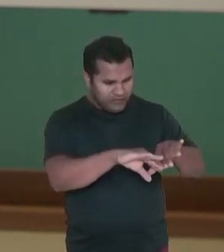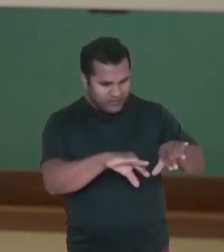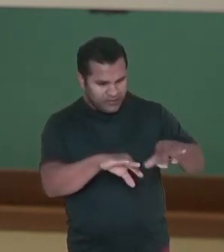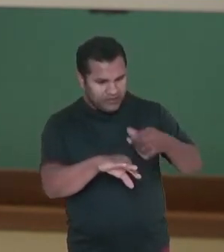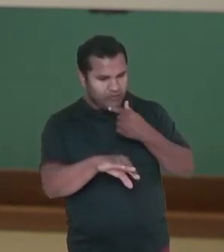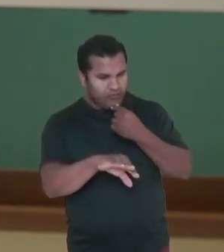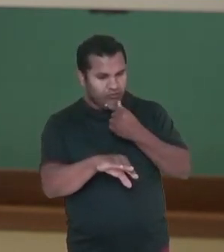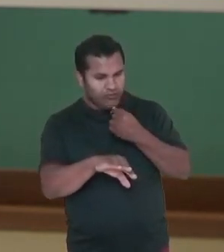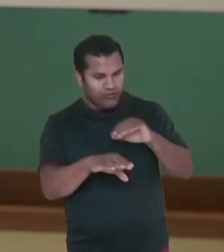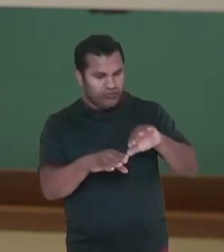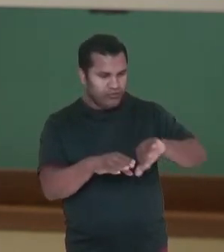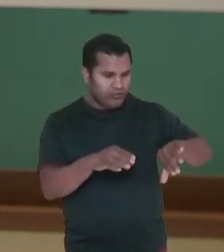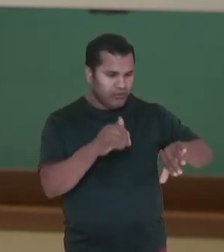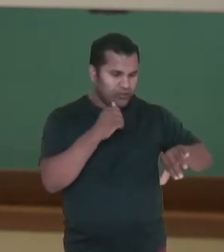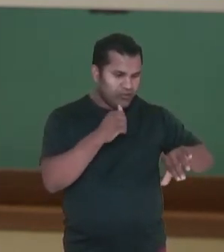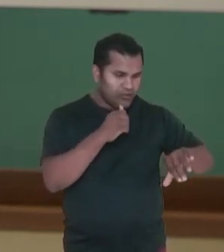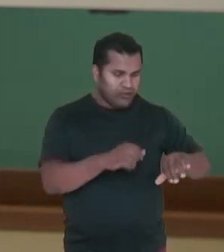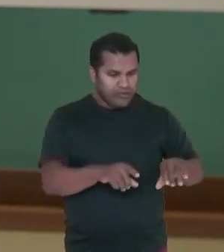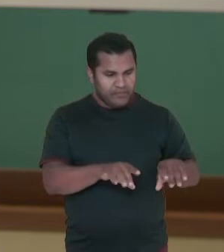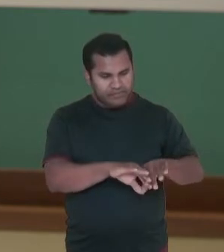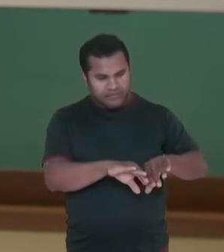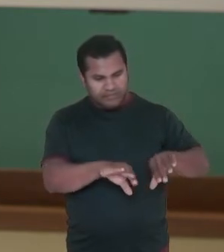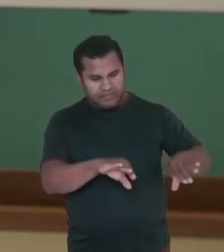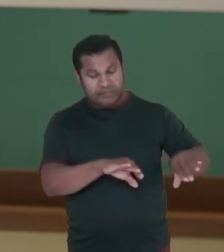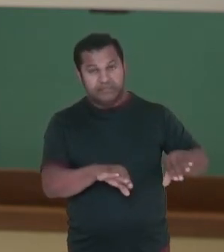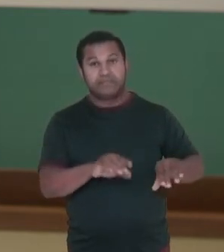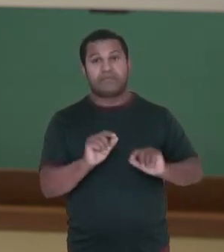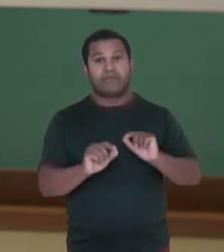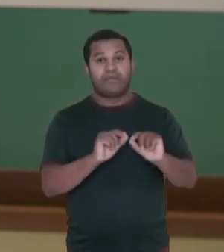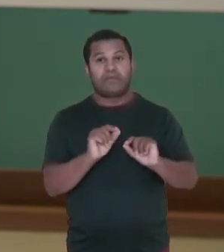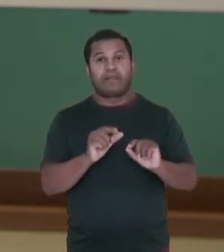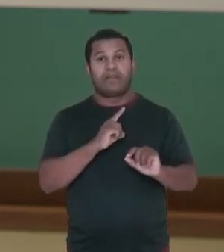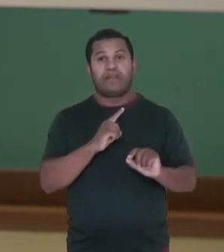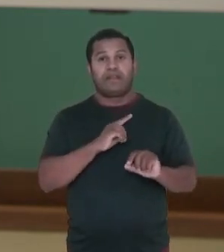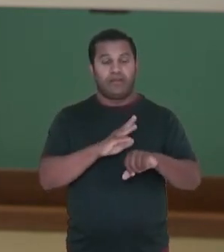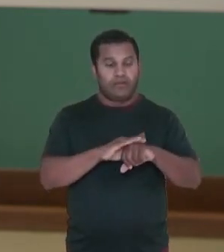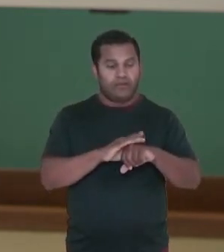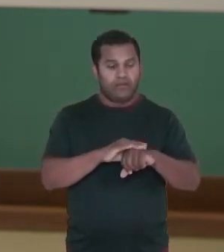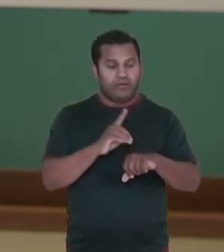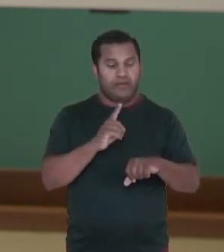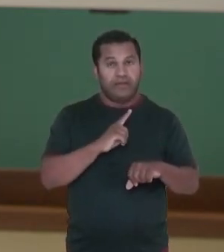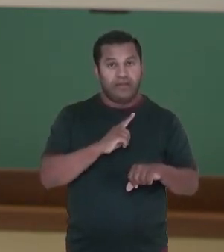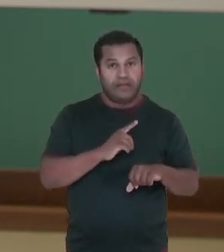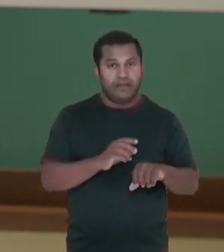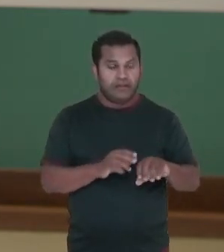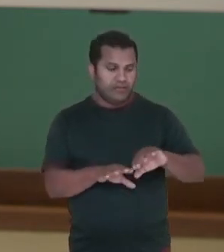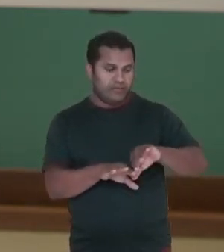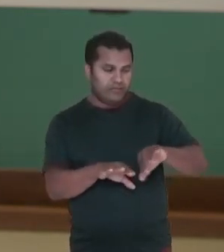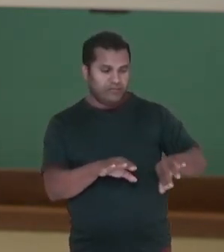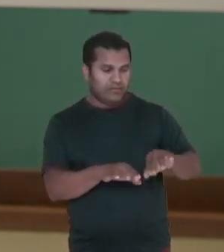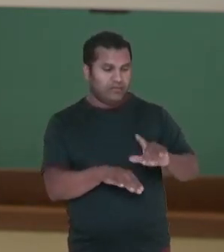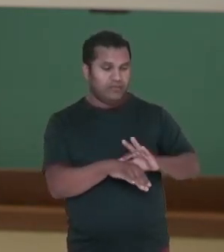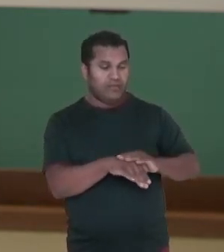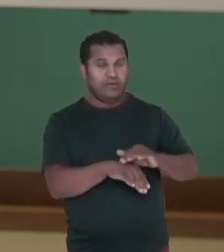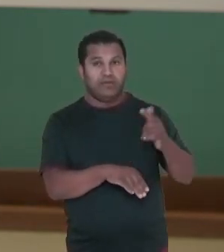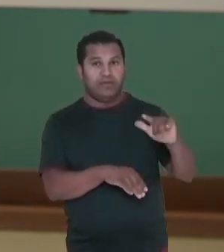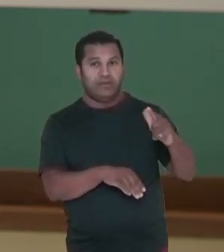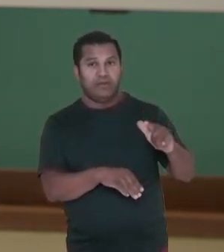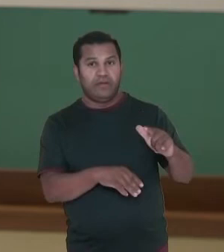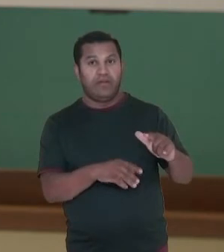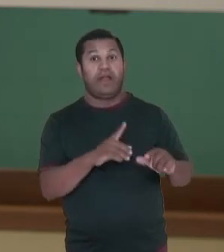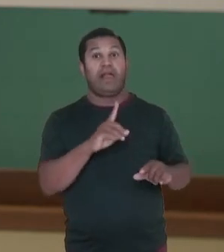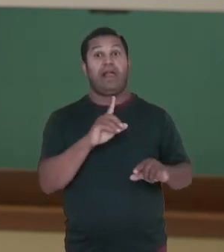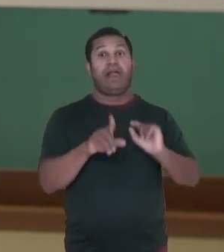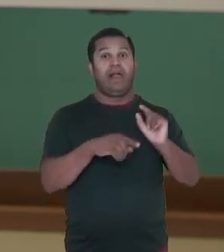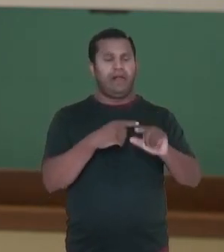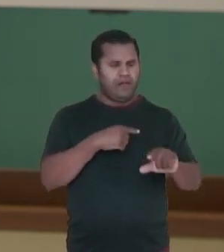eliminados, né? Eu faço um diagnóstico e aí se eu escolho aqueles embriões que não têm aquele problema e eu implanto